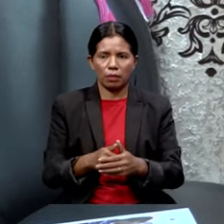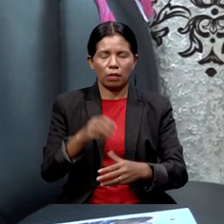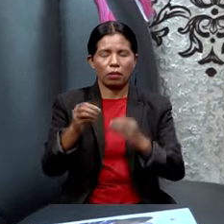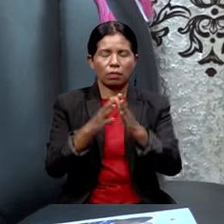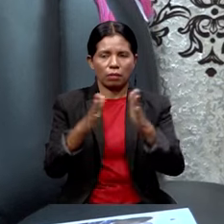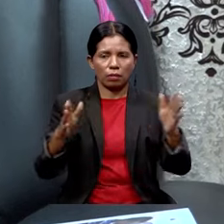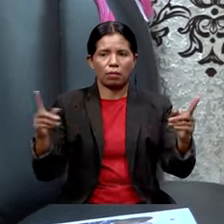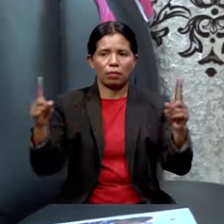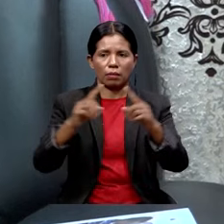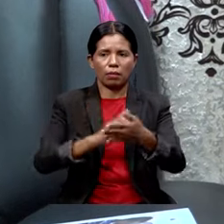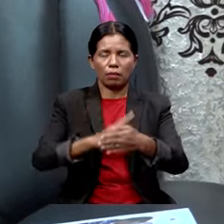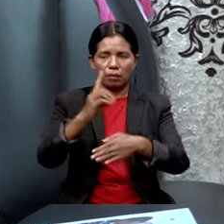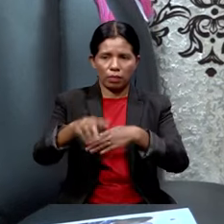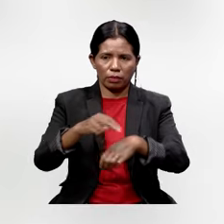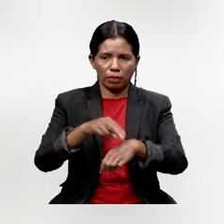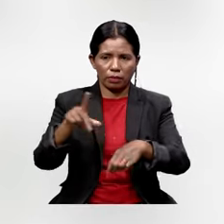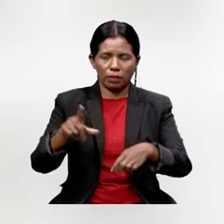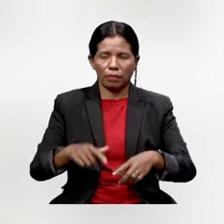significativo ba desenvolvimento nacional.